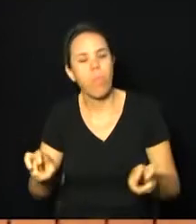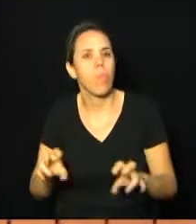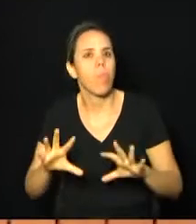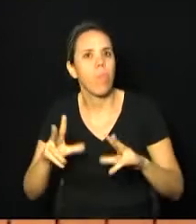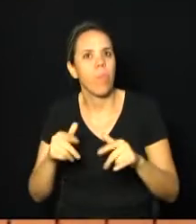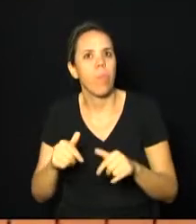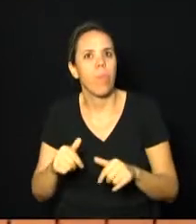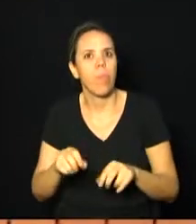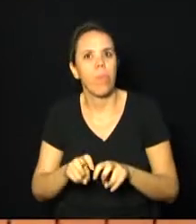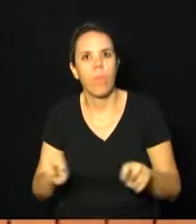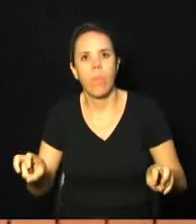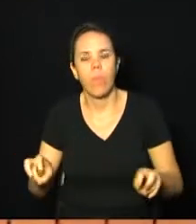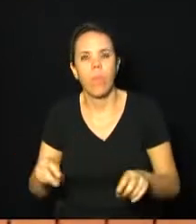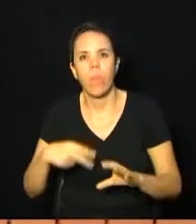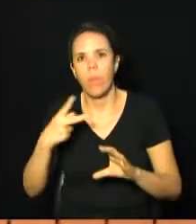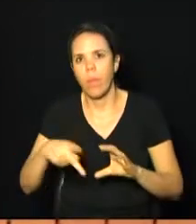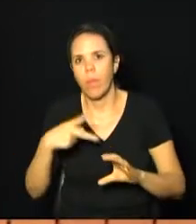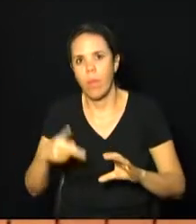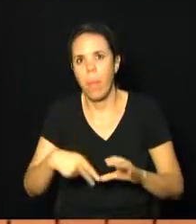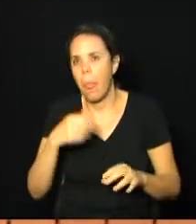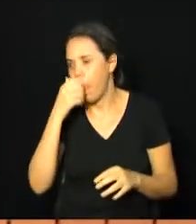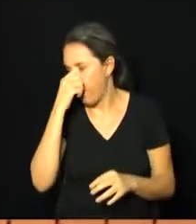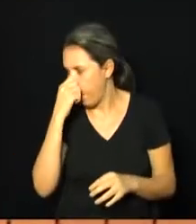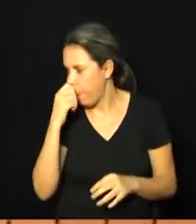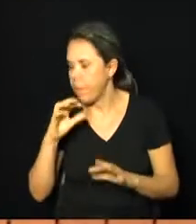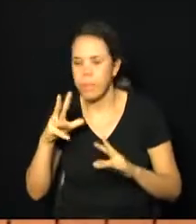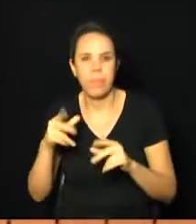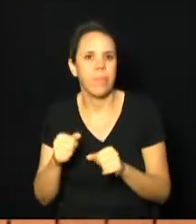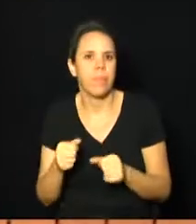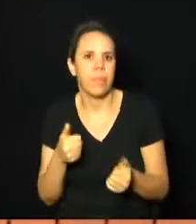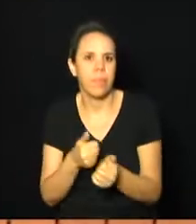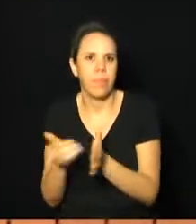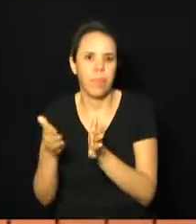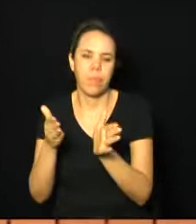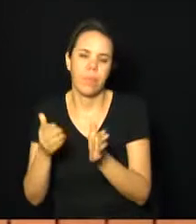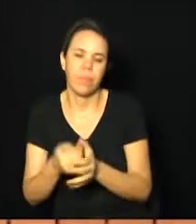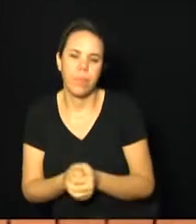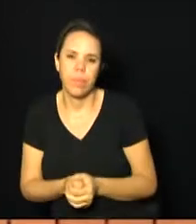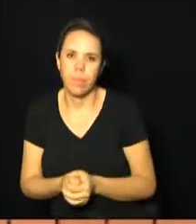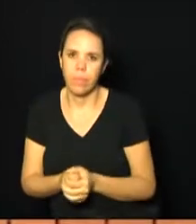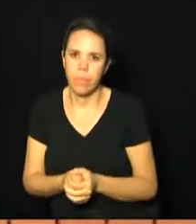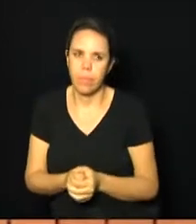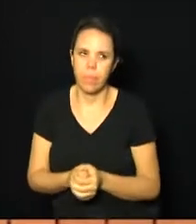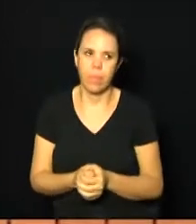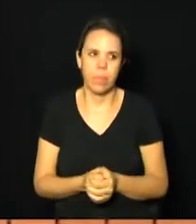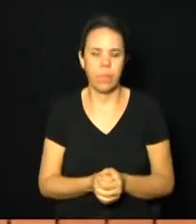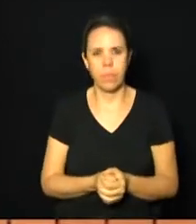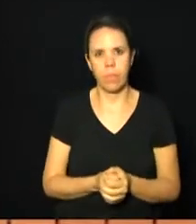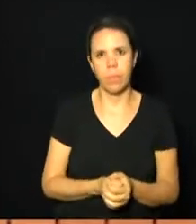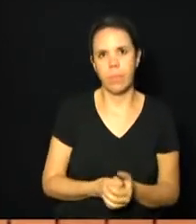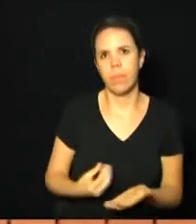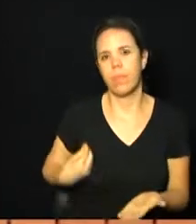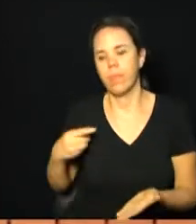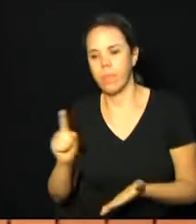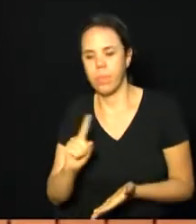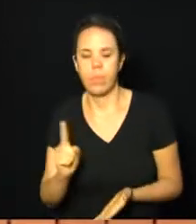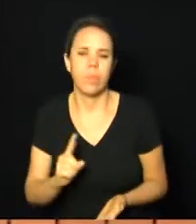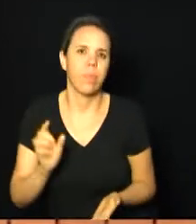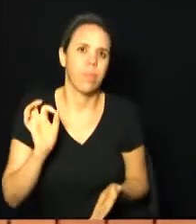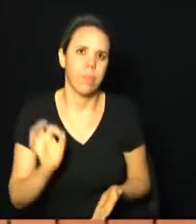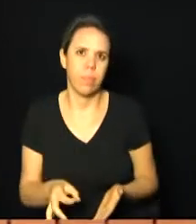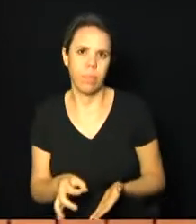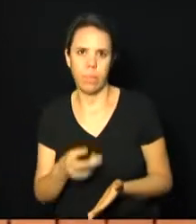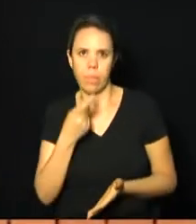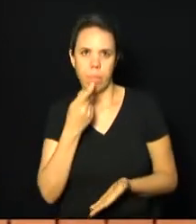todo tipo de móvel, pneu... tudo na beirada da estrada, sabe? Então, pena que ele não está aqui hoje, né? Porque com certeza